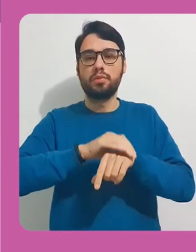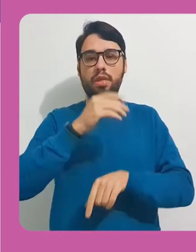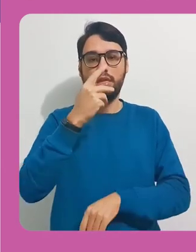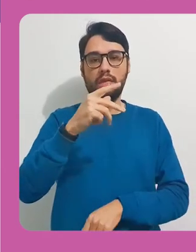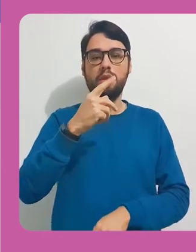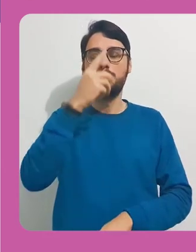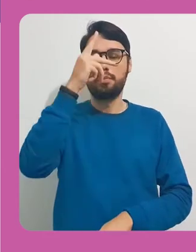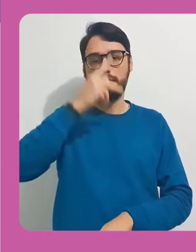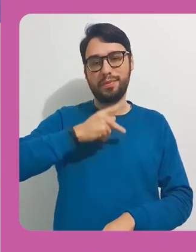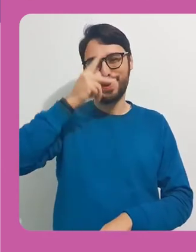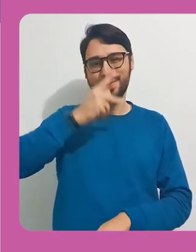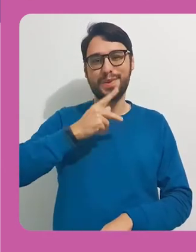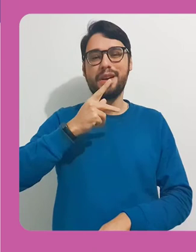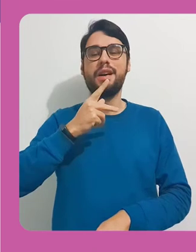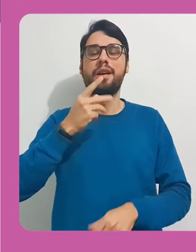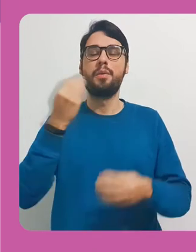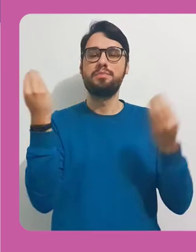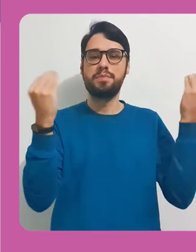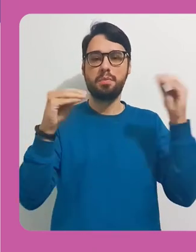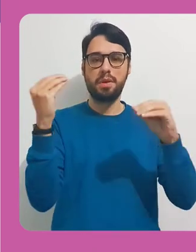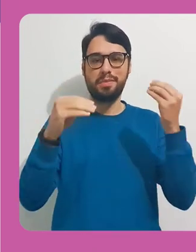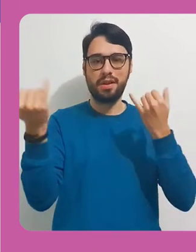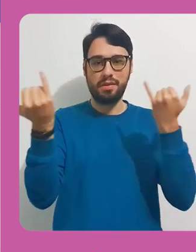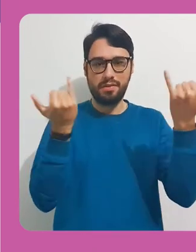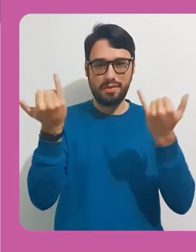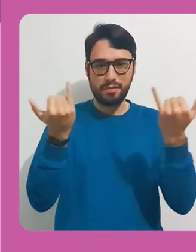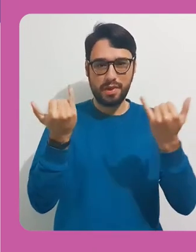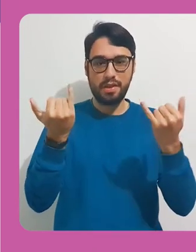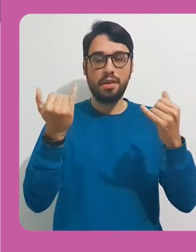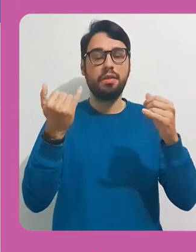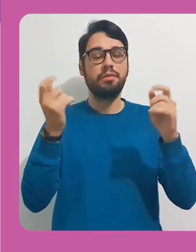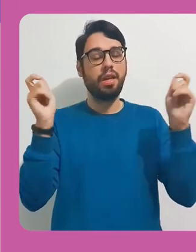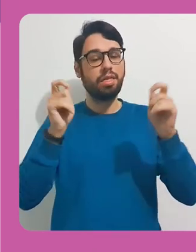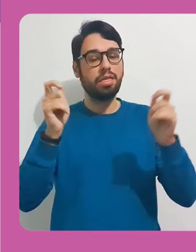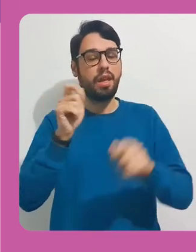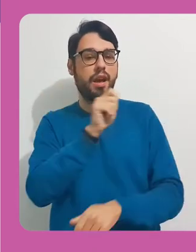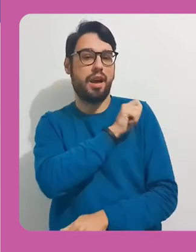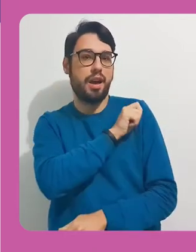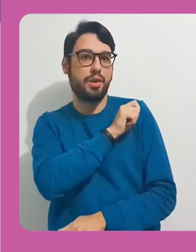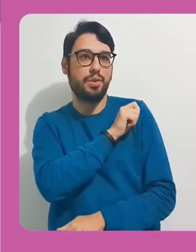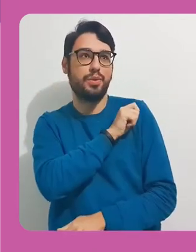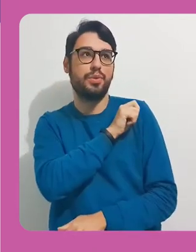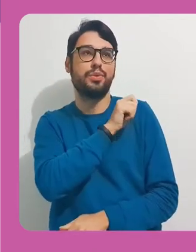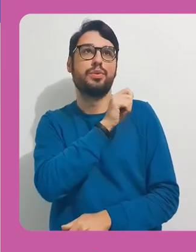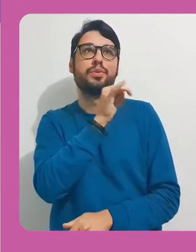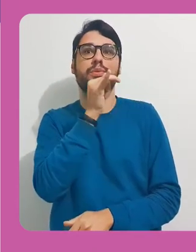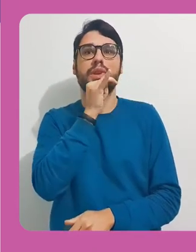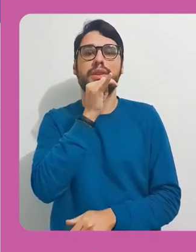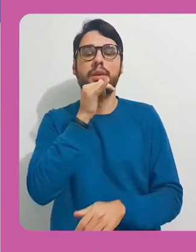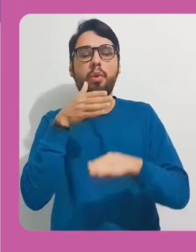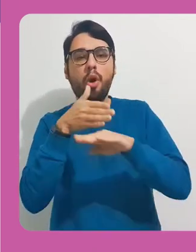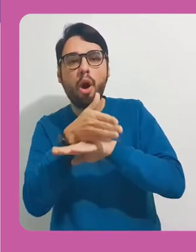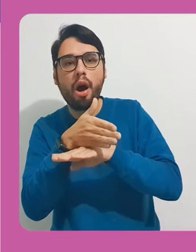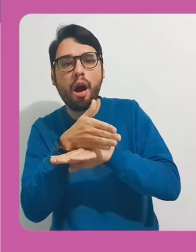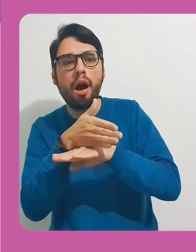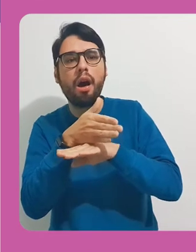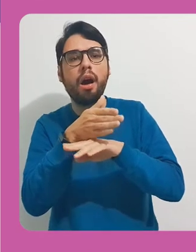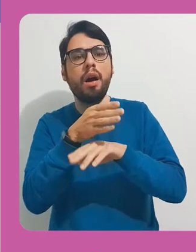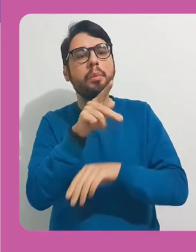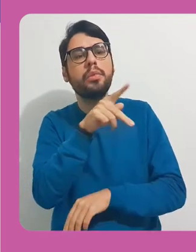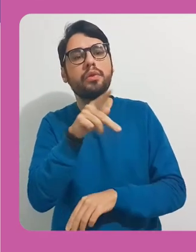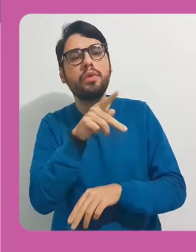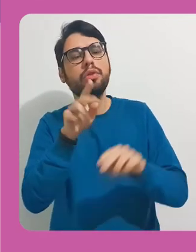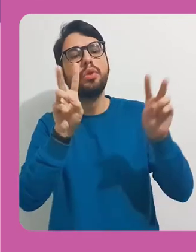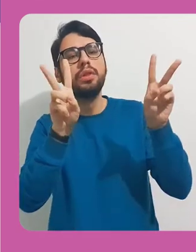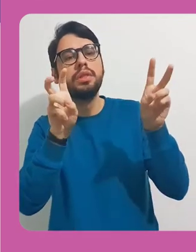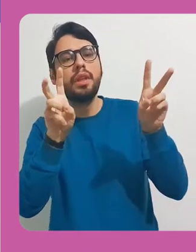de vocês, né? Aqui é onde vocês colocam as informações sobre vocês, onde os alunos poderão, por exemplo, saber os